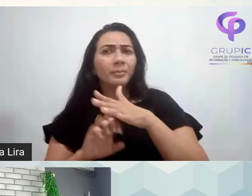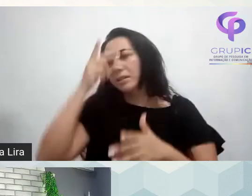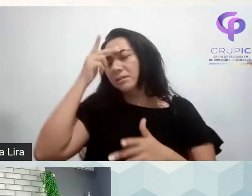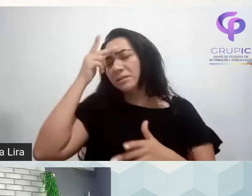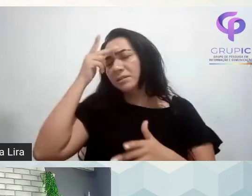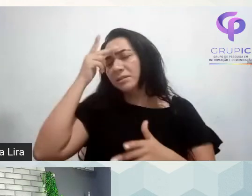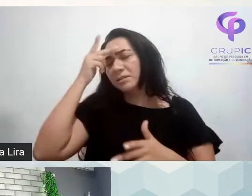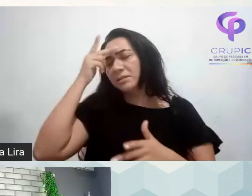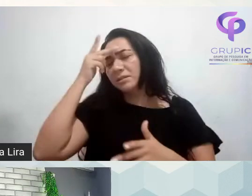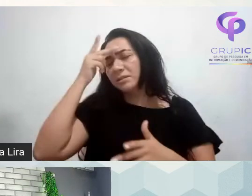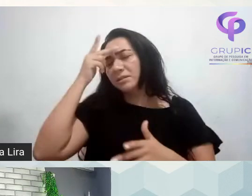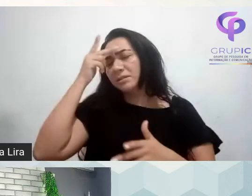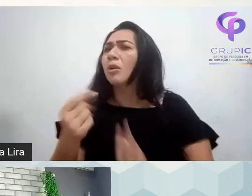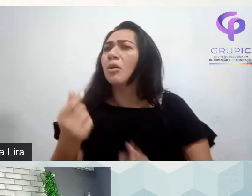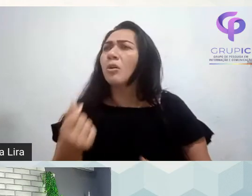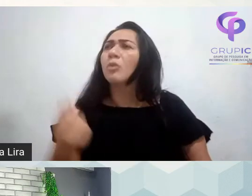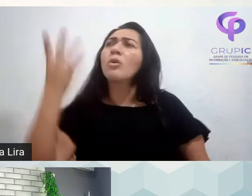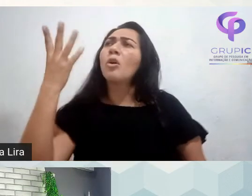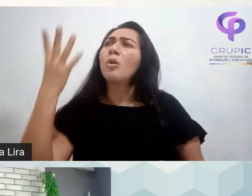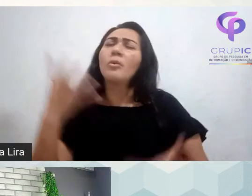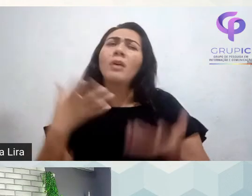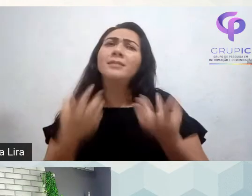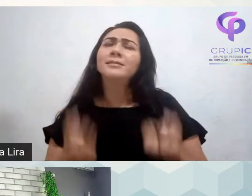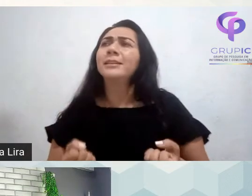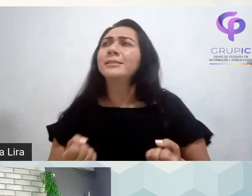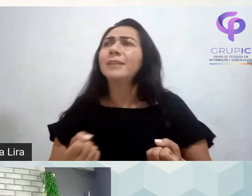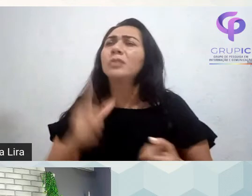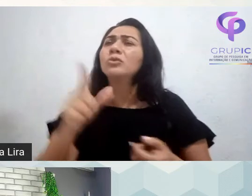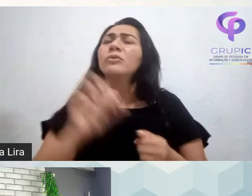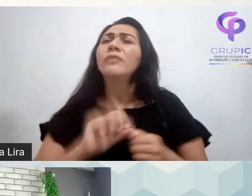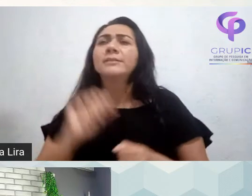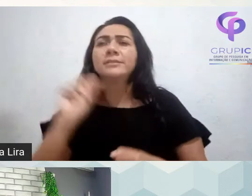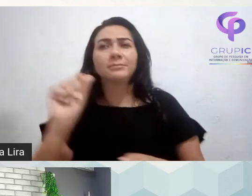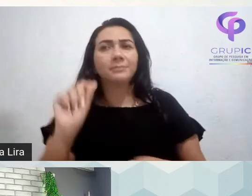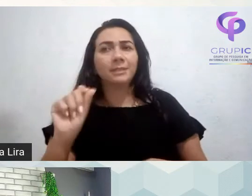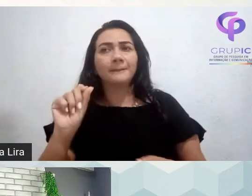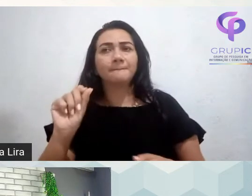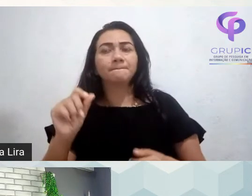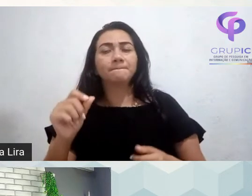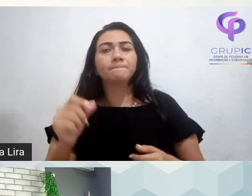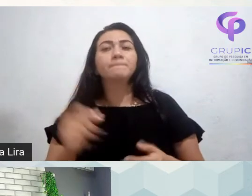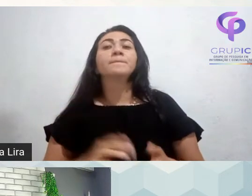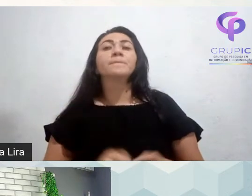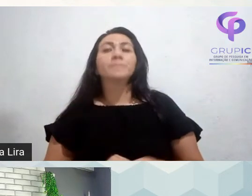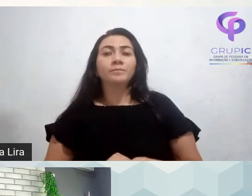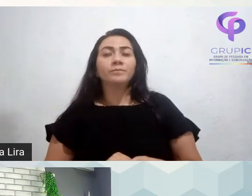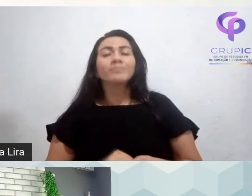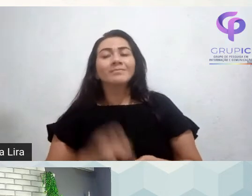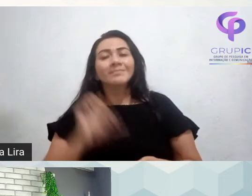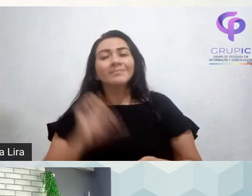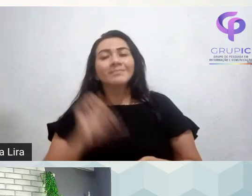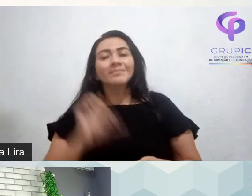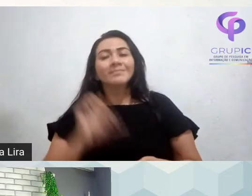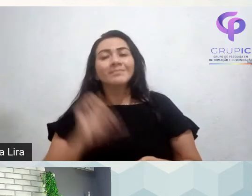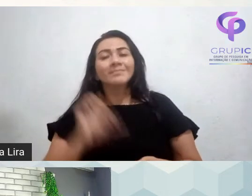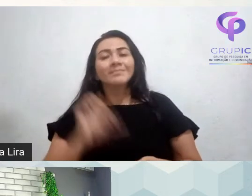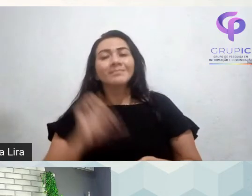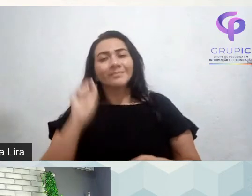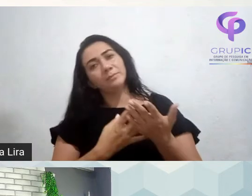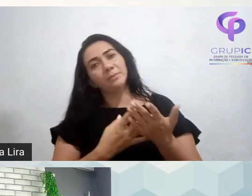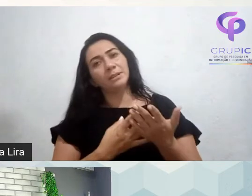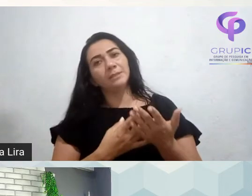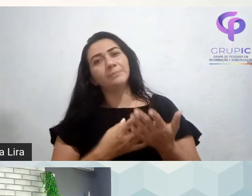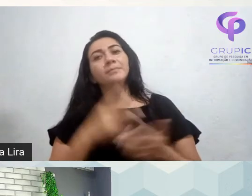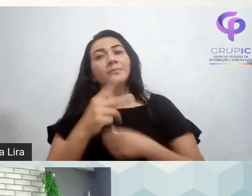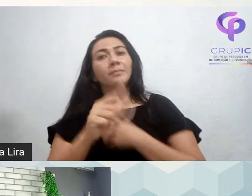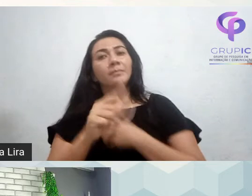elevado? Vamos lá. Com relação eu digo, a visão do investidor, já que a gente lida muito com